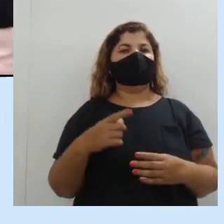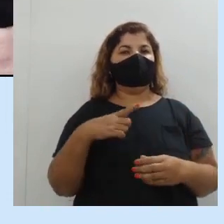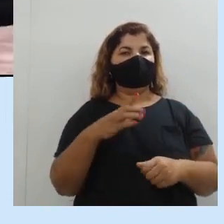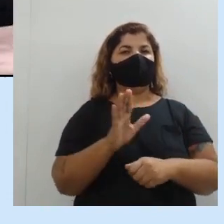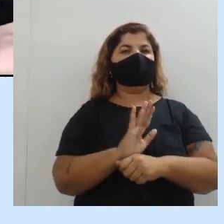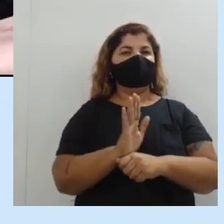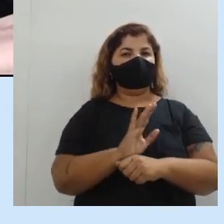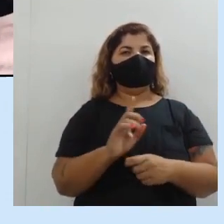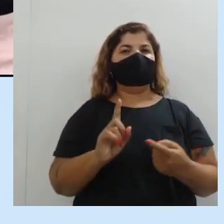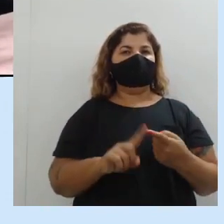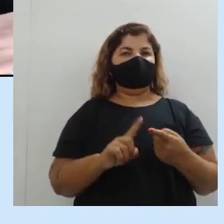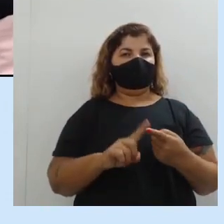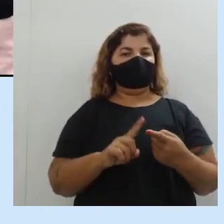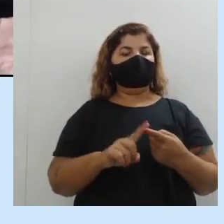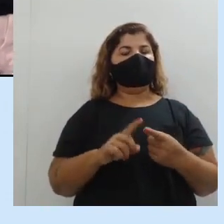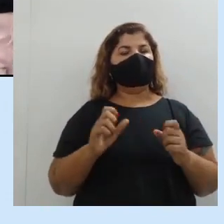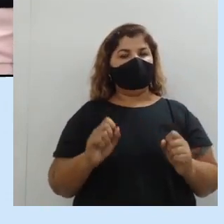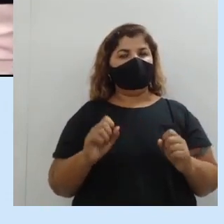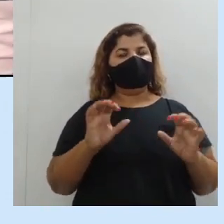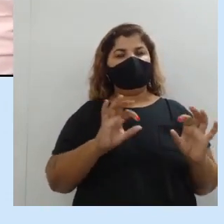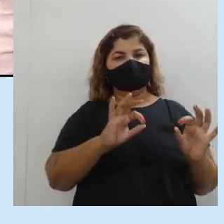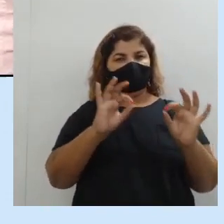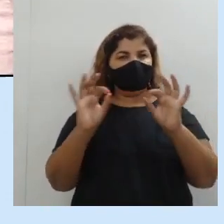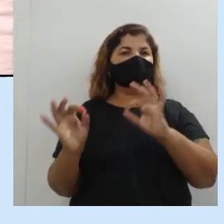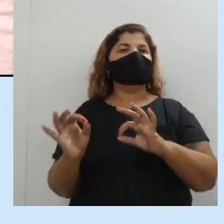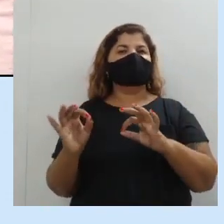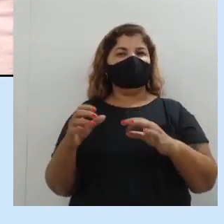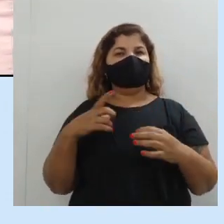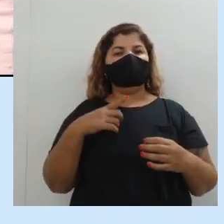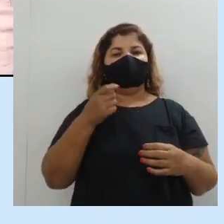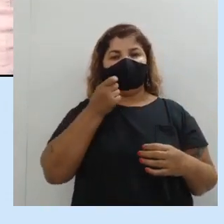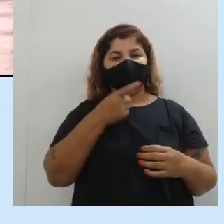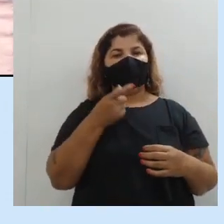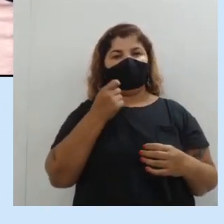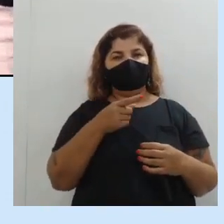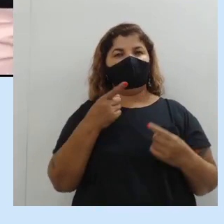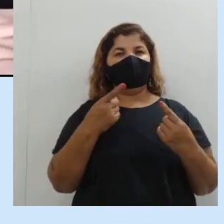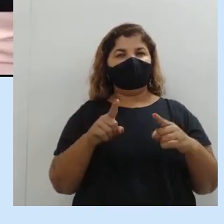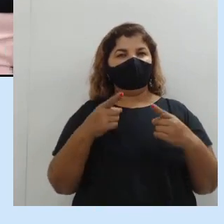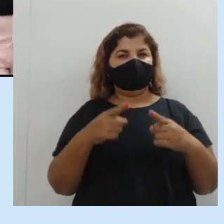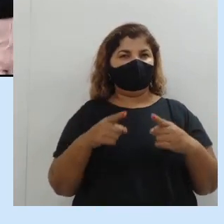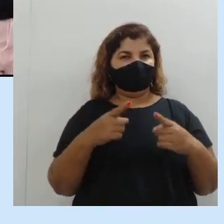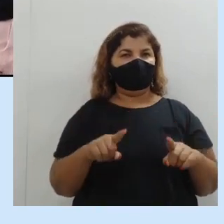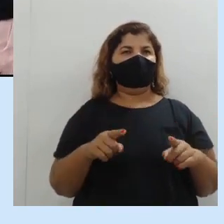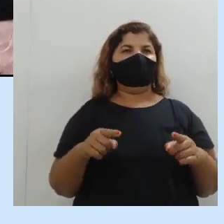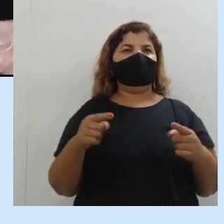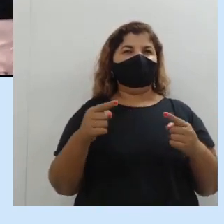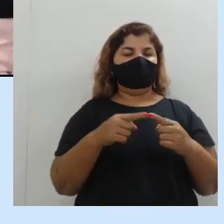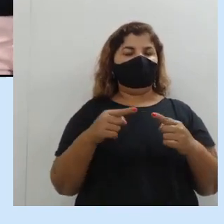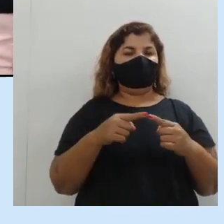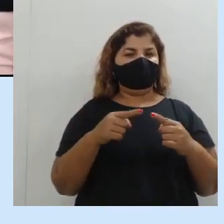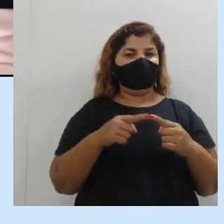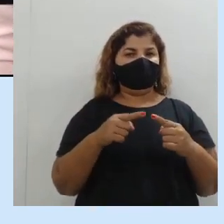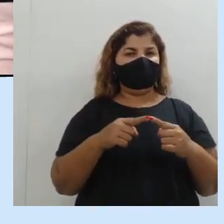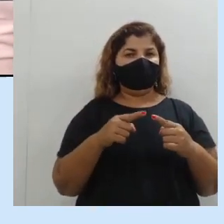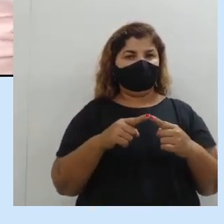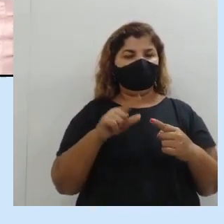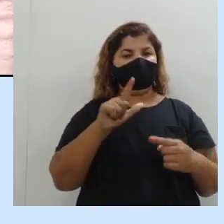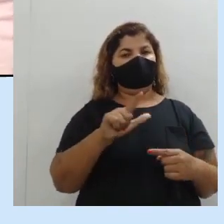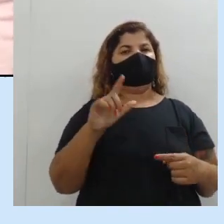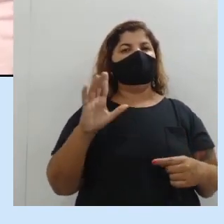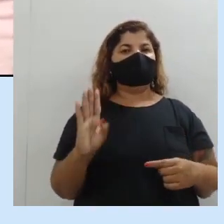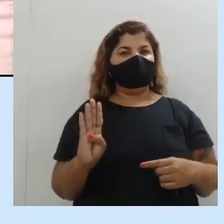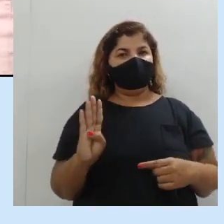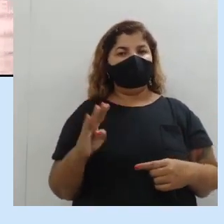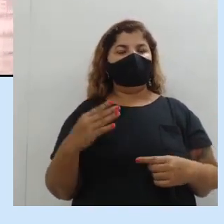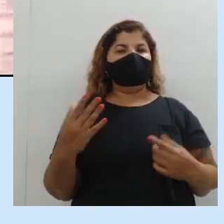Até recomendo que vocês assistam. Tem até uma veia cômica, irônica, humor, que é um traço de Lima Barreto. Tem